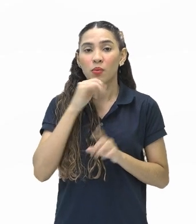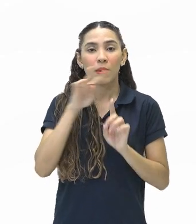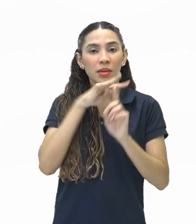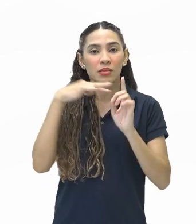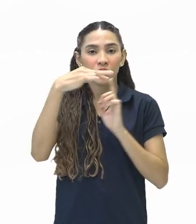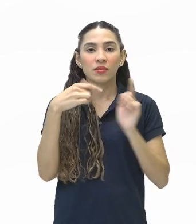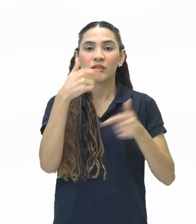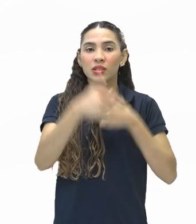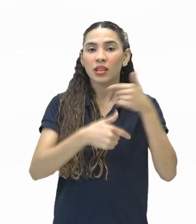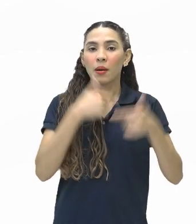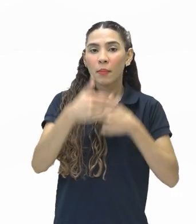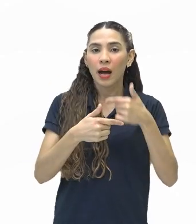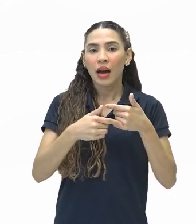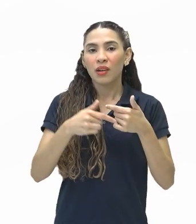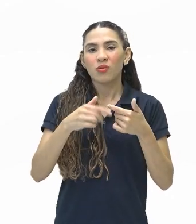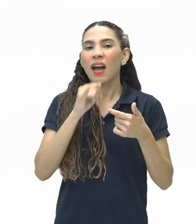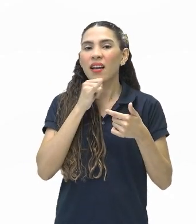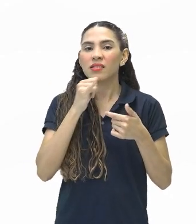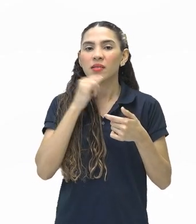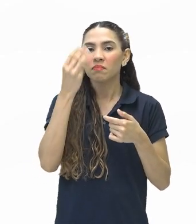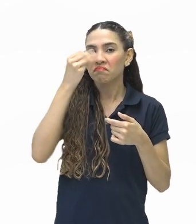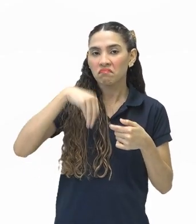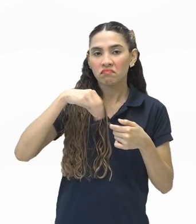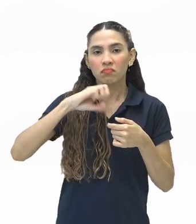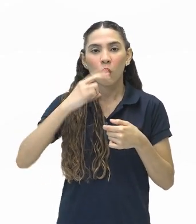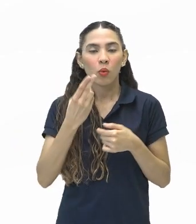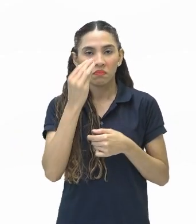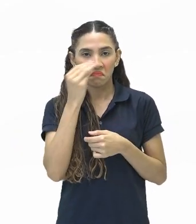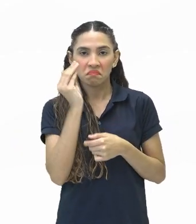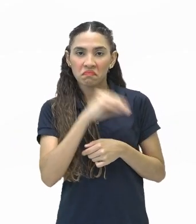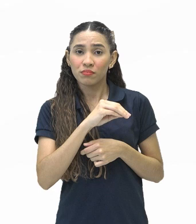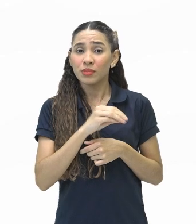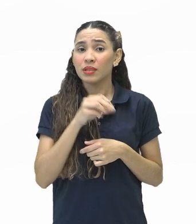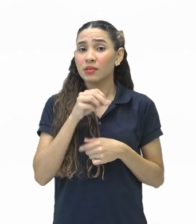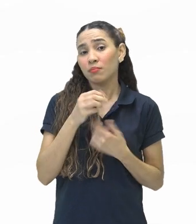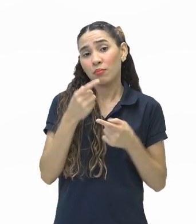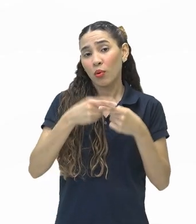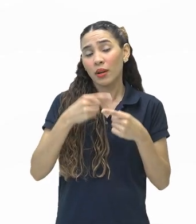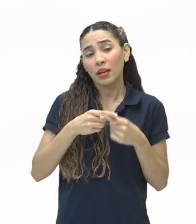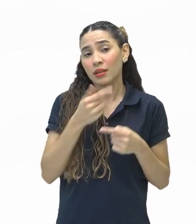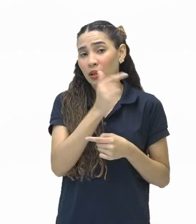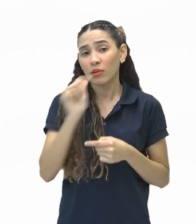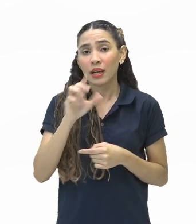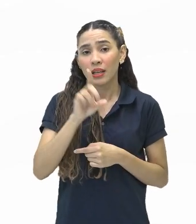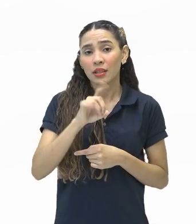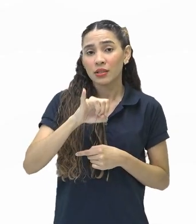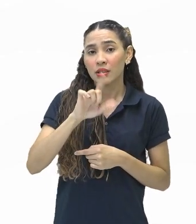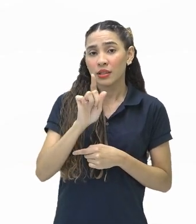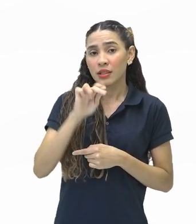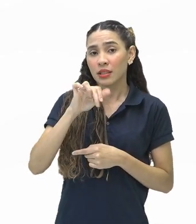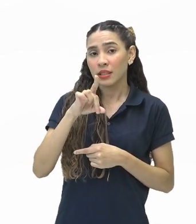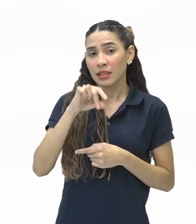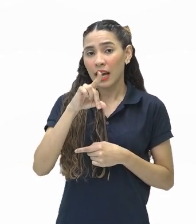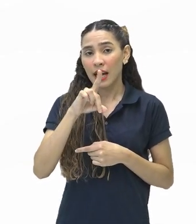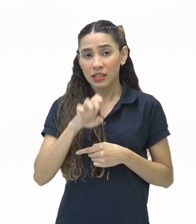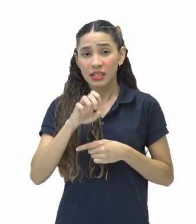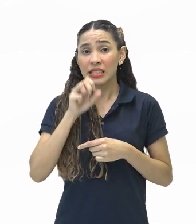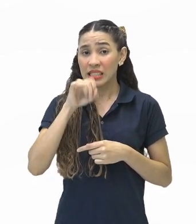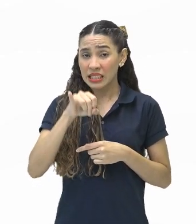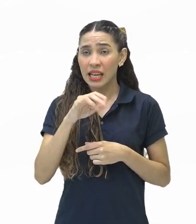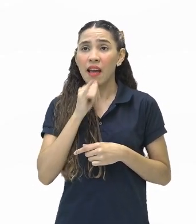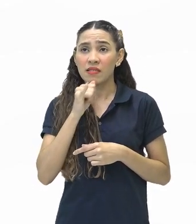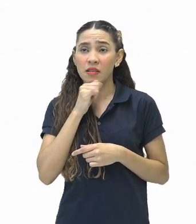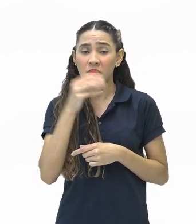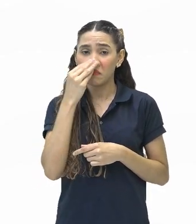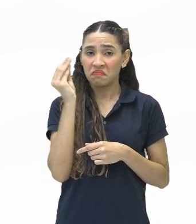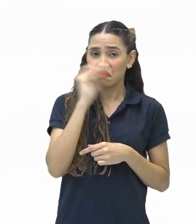visão de trabalho banalizada ou desprezada, senão não tem dignidade. Se essa visão de trabalho for banalizada,